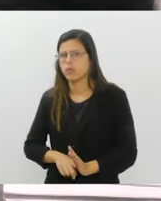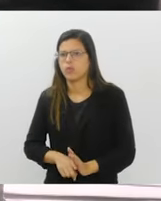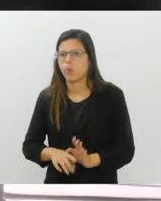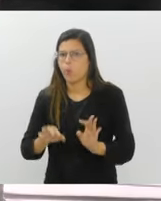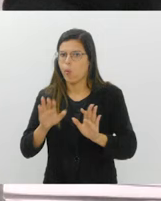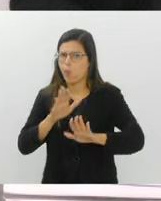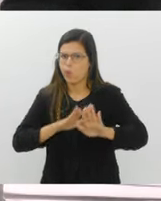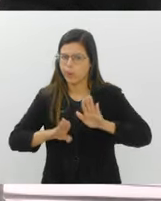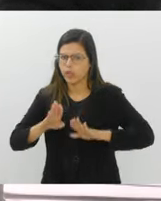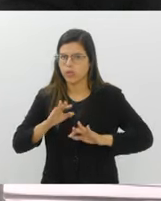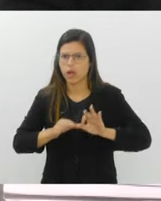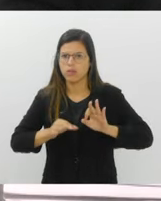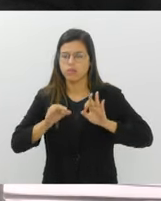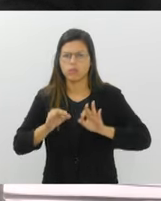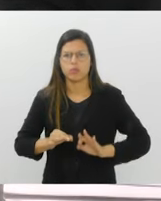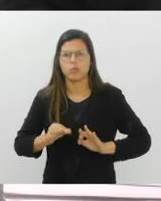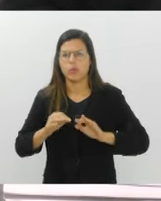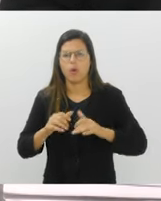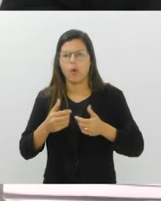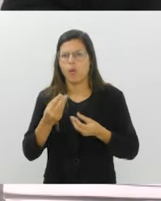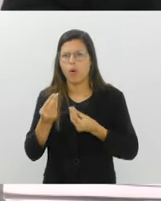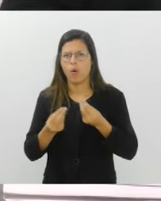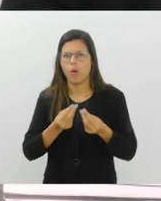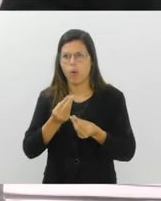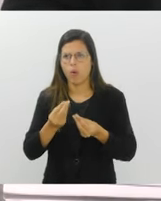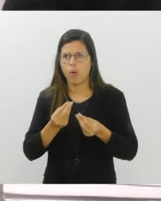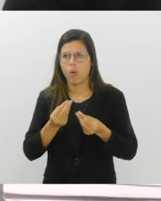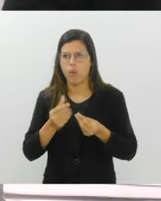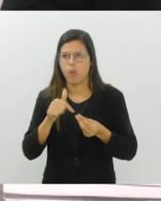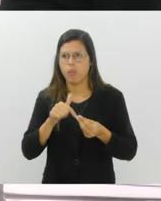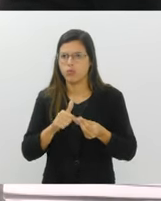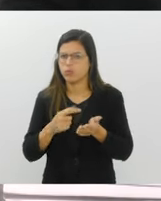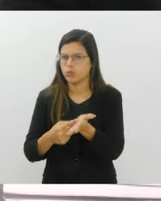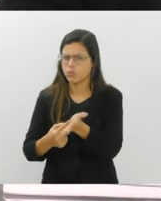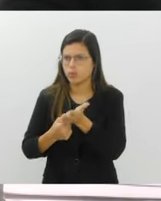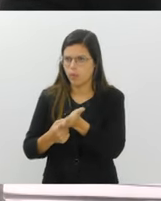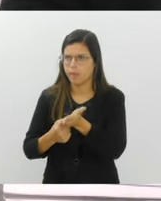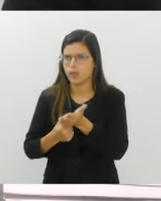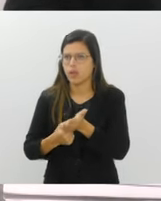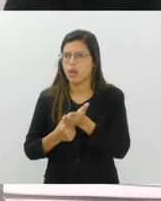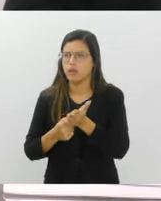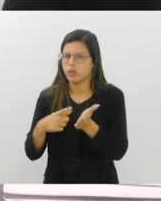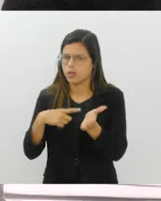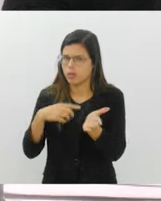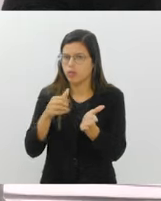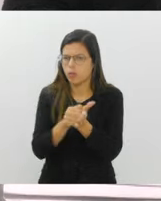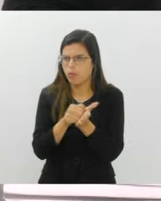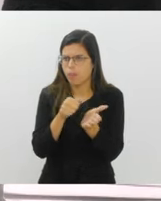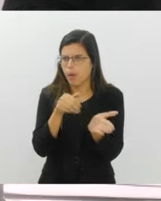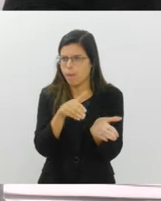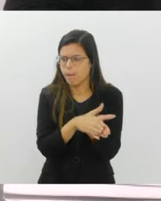era o tamanho daquilo que tinha sido tratado e não tinha sido combinado. E aplicou uma multa, por isso